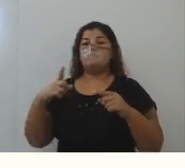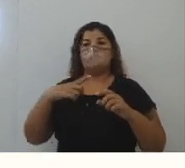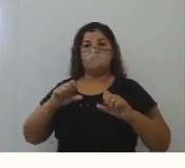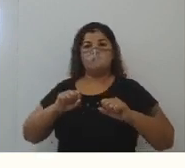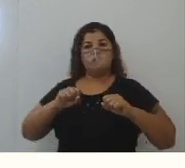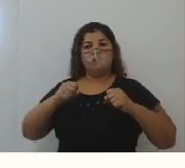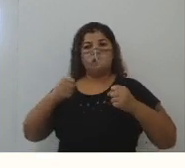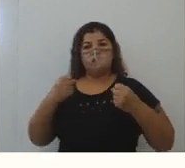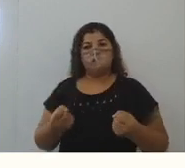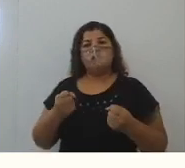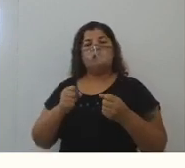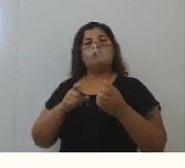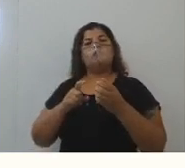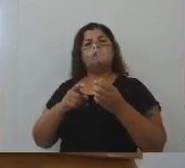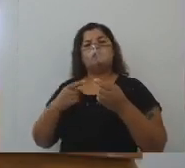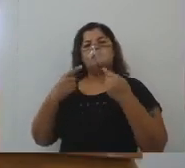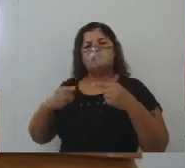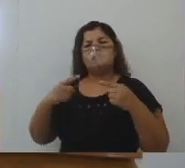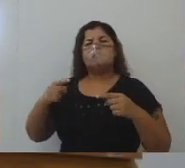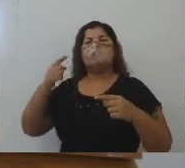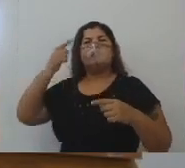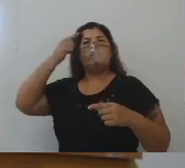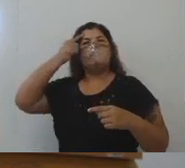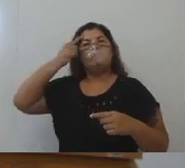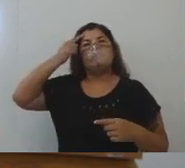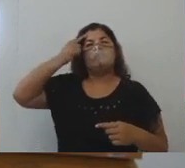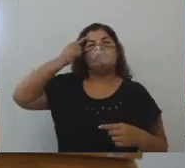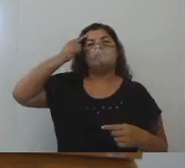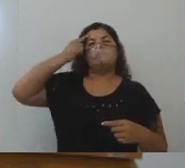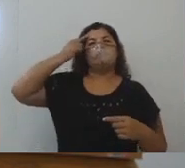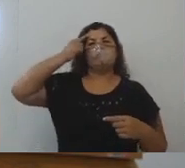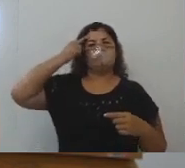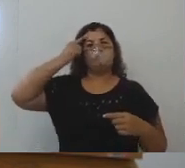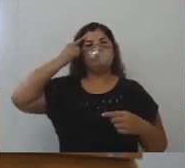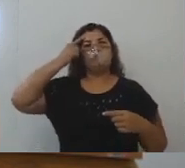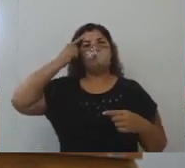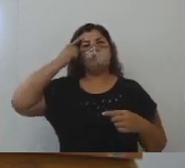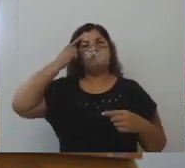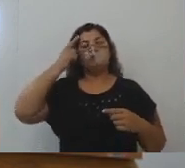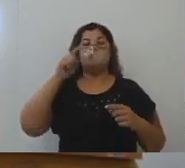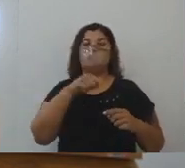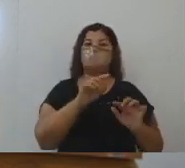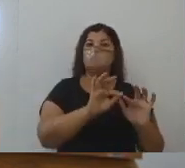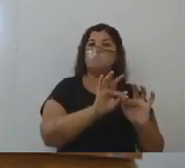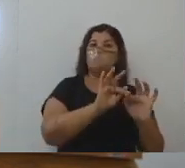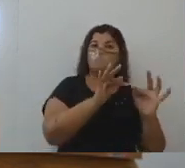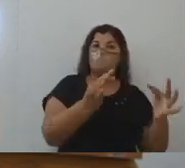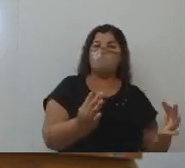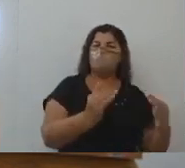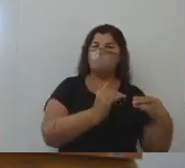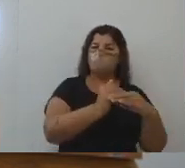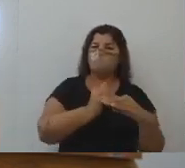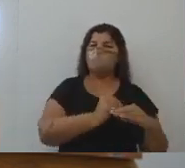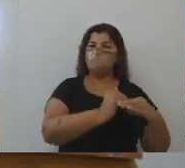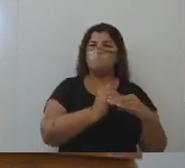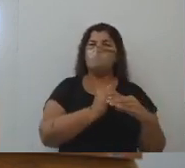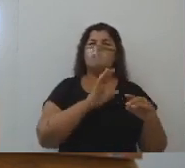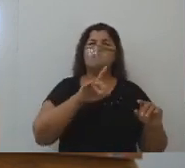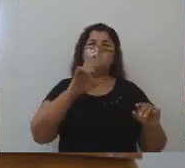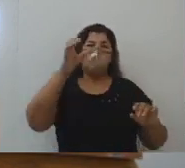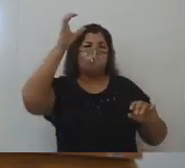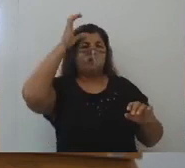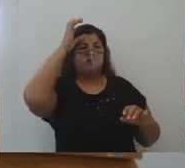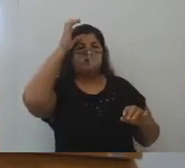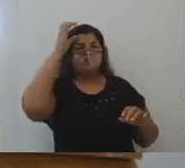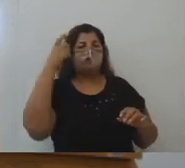em procedimentos de crítica e reflexão. Peraí. O senso comum associa-se àquele conhecimento que